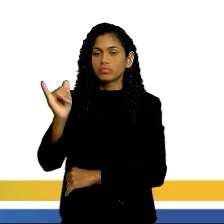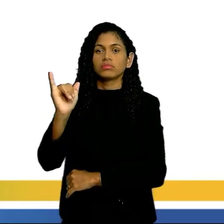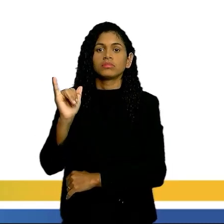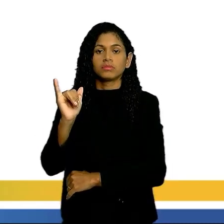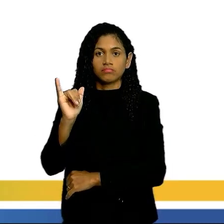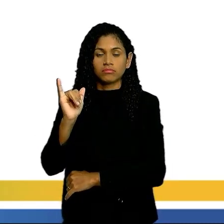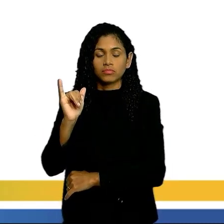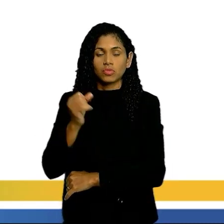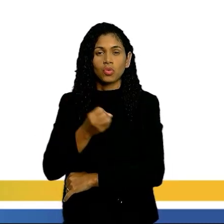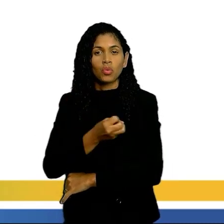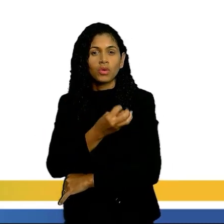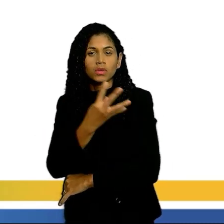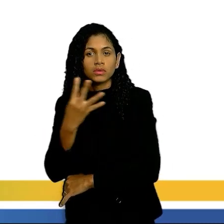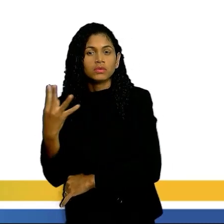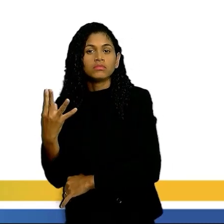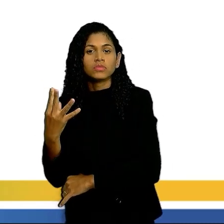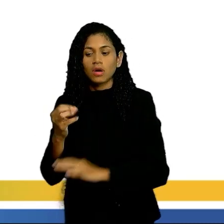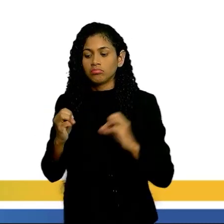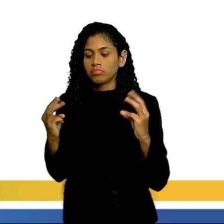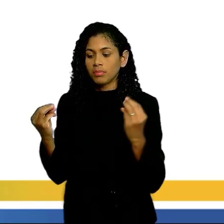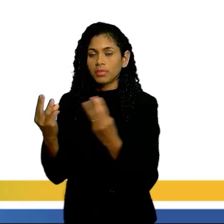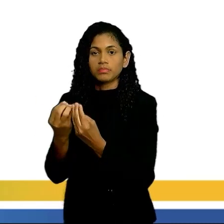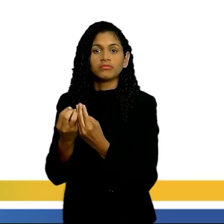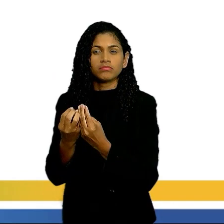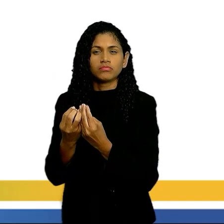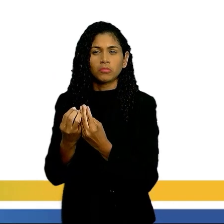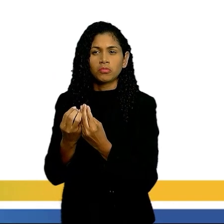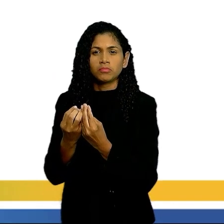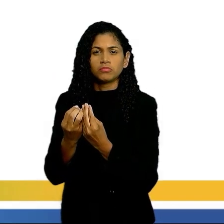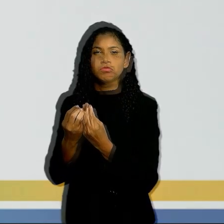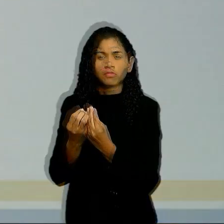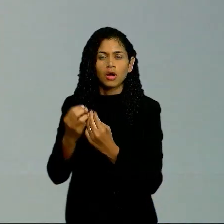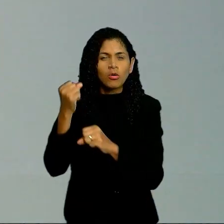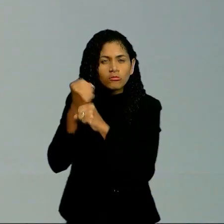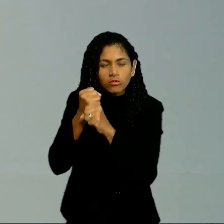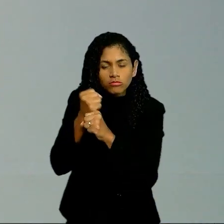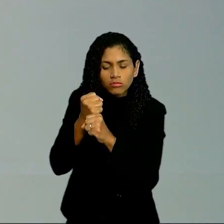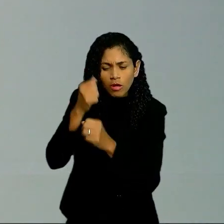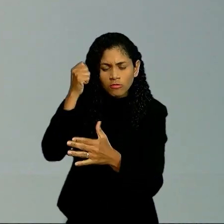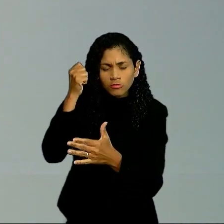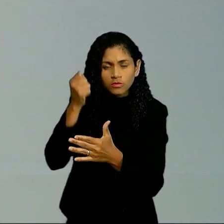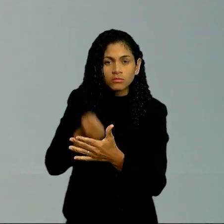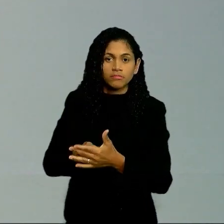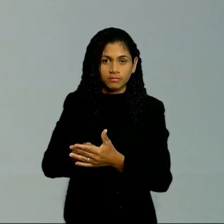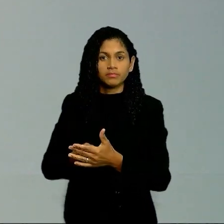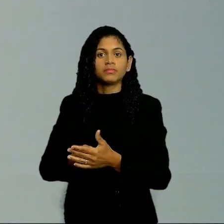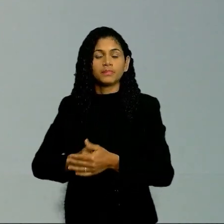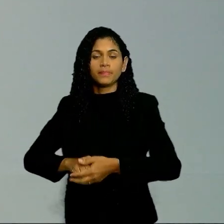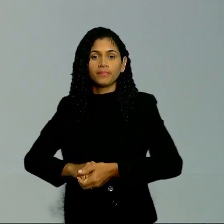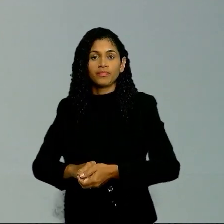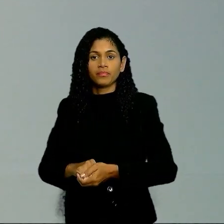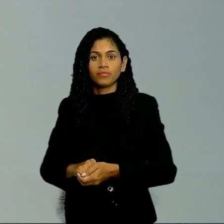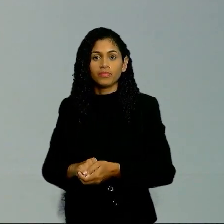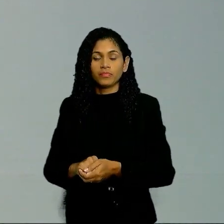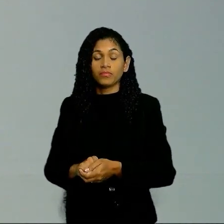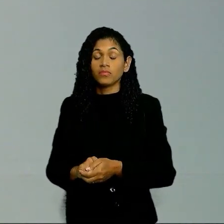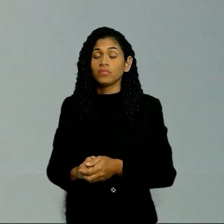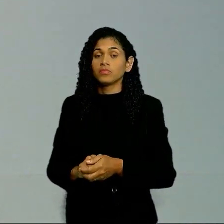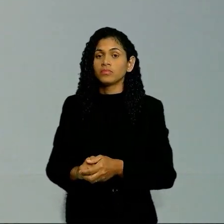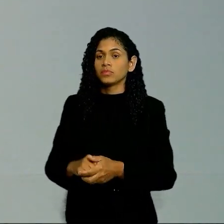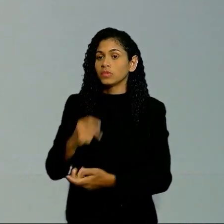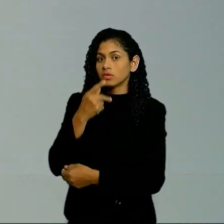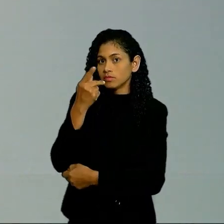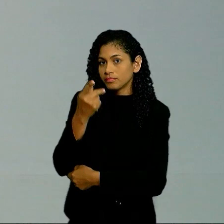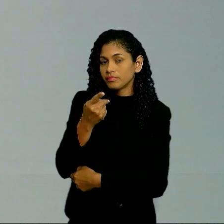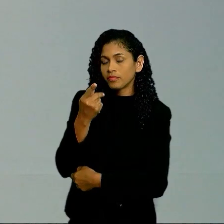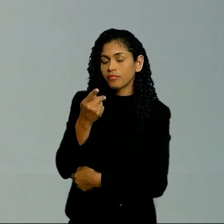substância, intensidade, tá? Então, quando a gente chega a falar nesse ponto, a gente fala